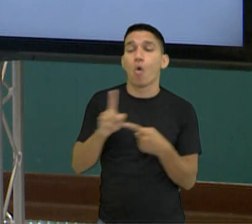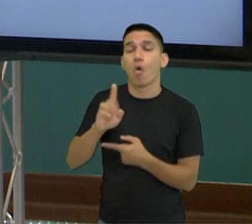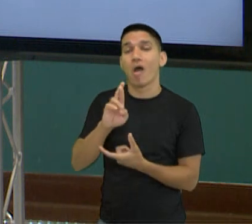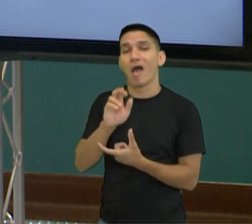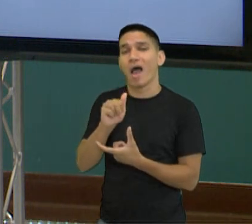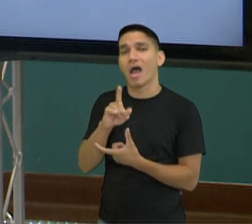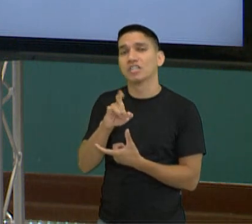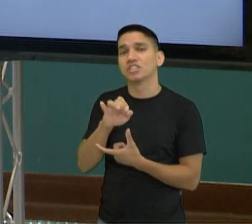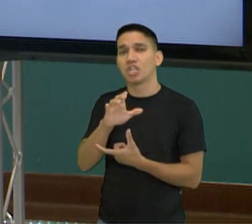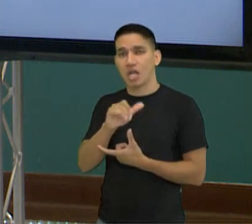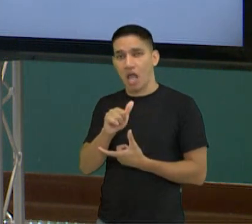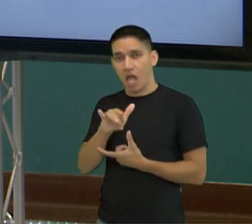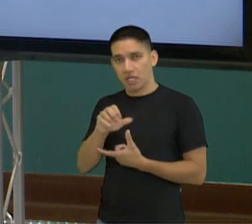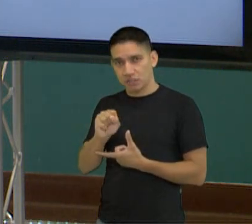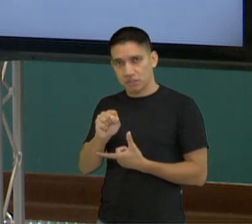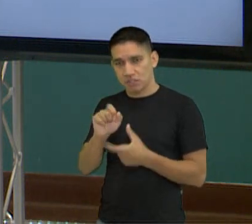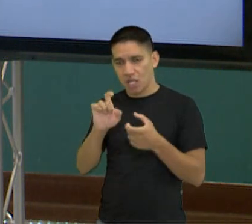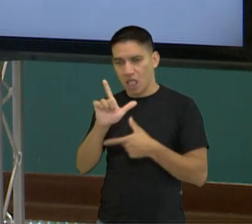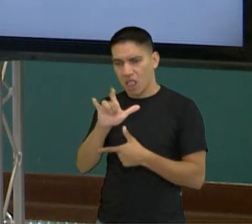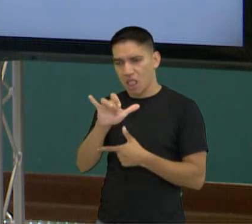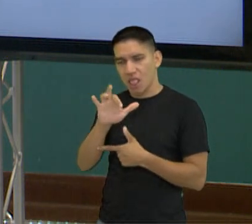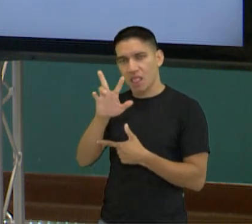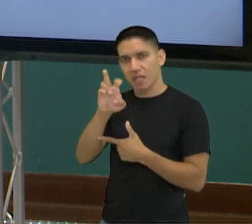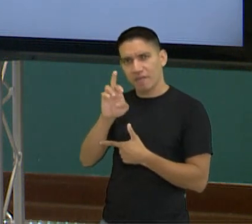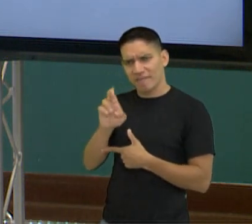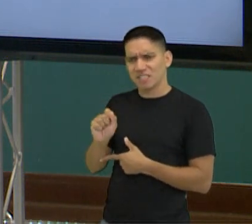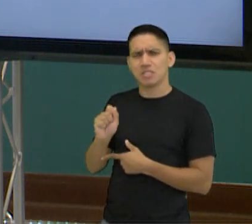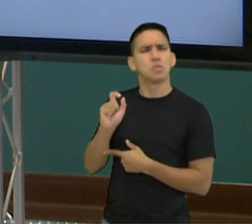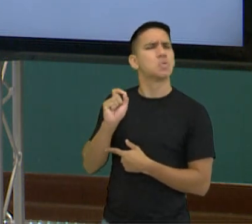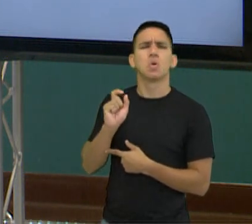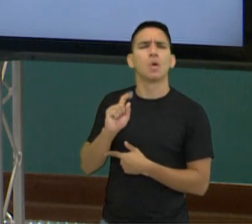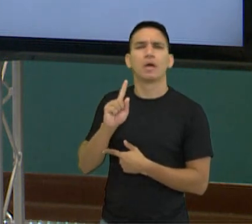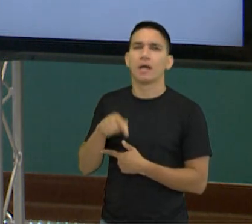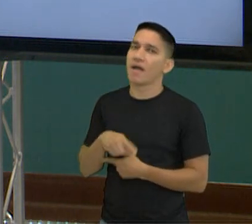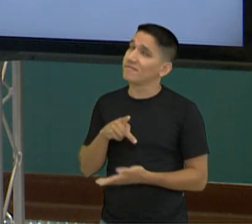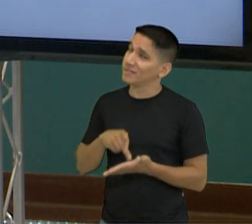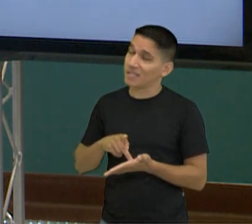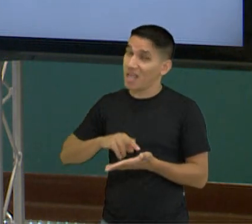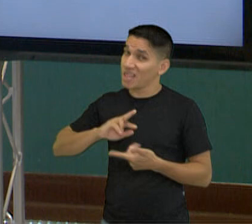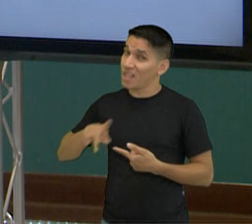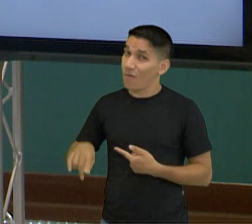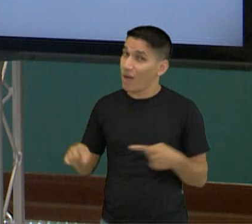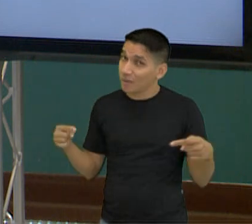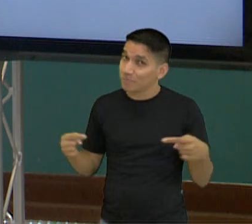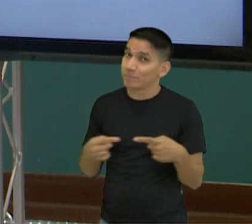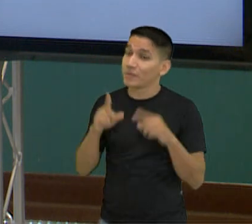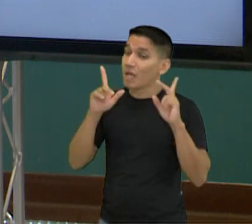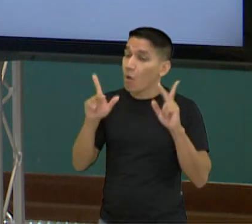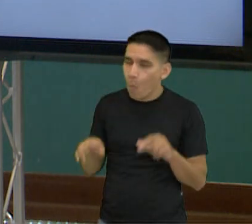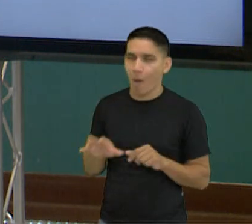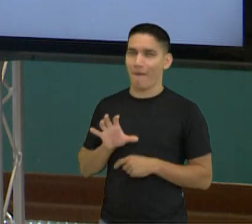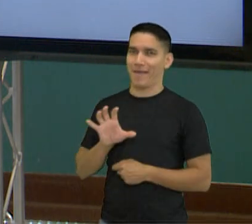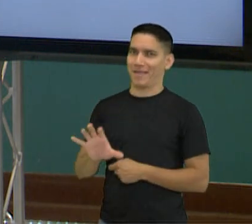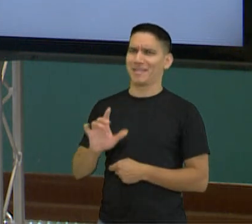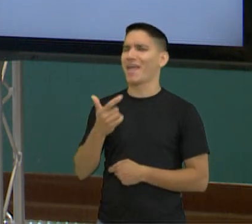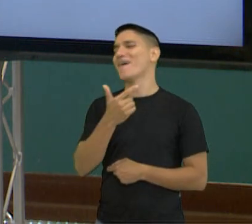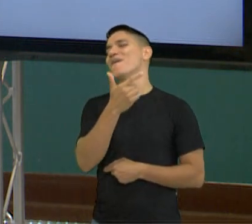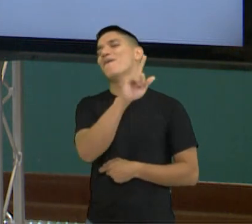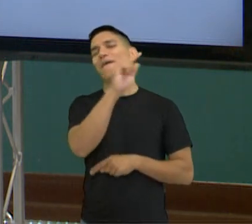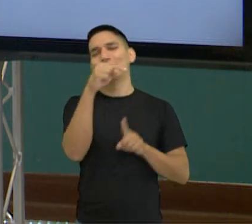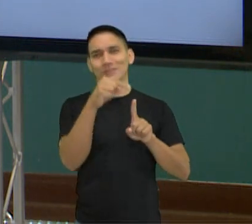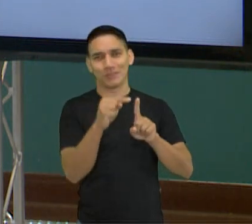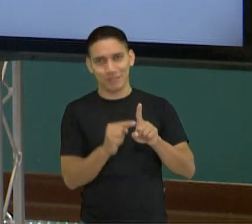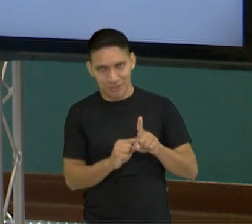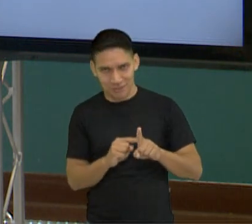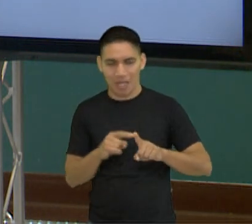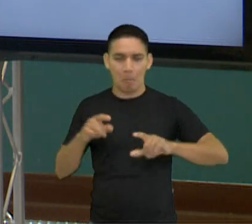livres? Claro, combate radicais livres, na verdade não são bem esses radicais que serão combatidos. Serão outros tipos de